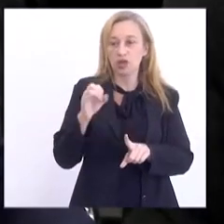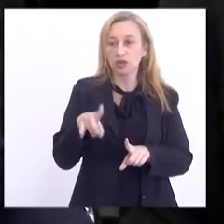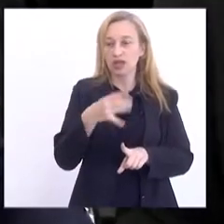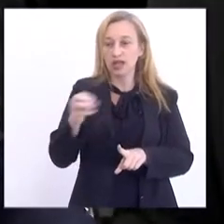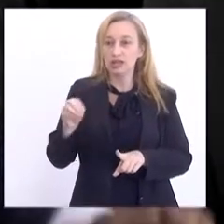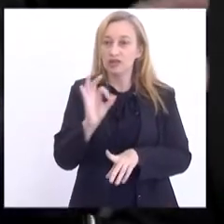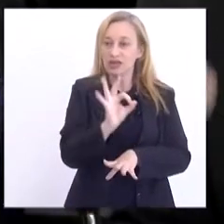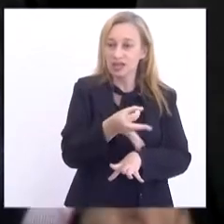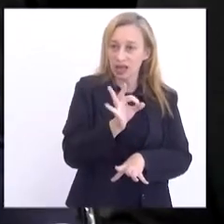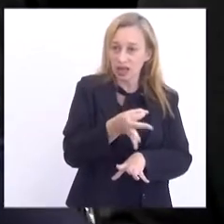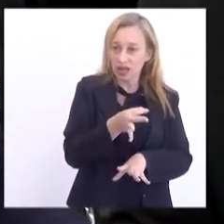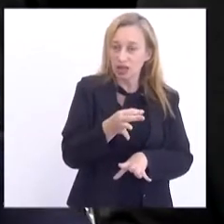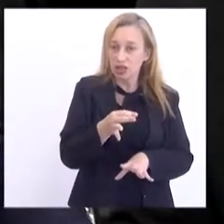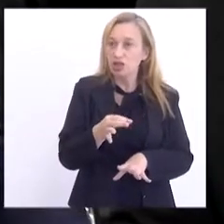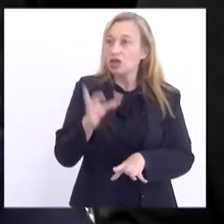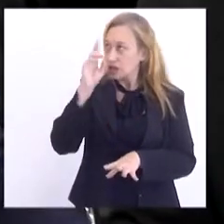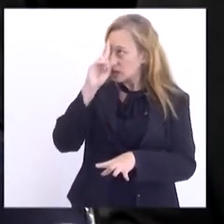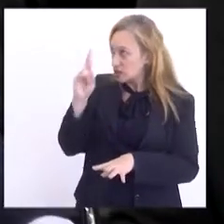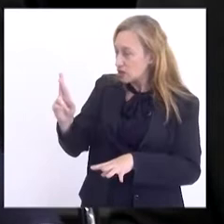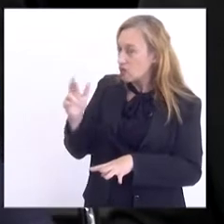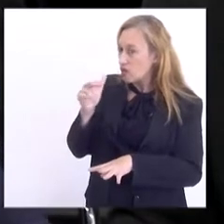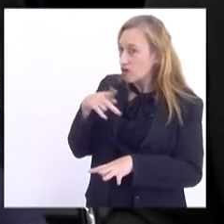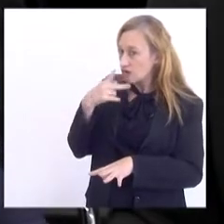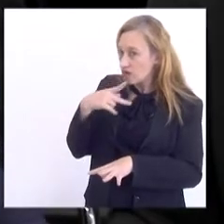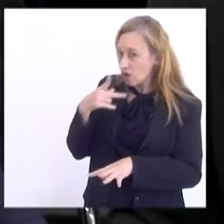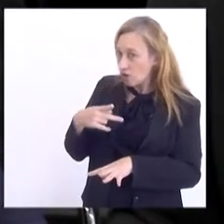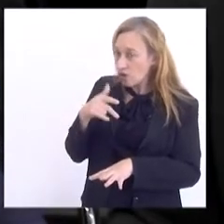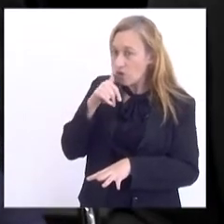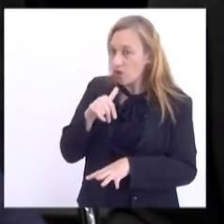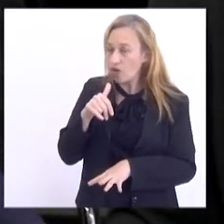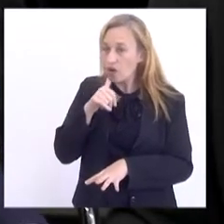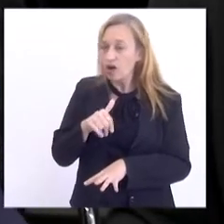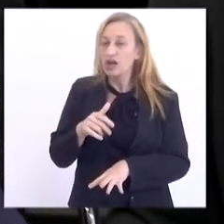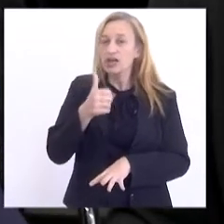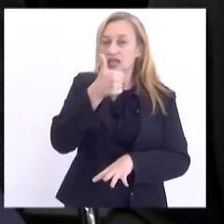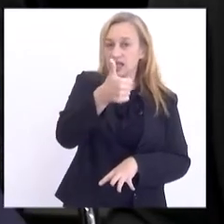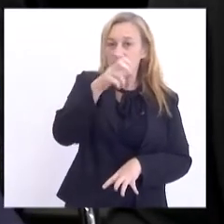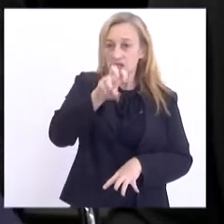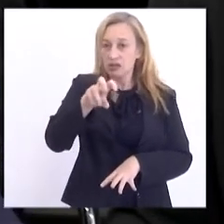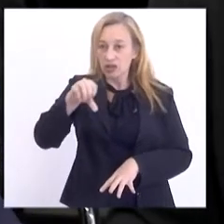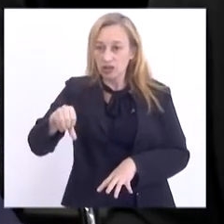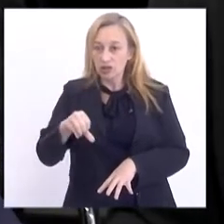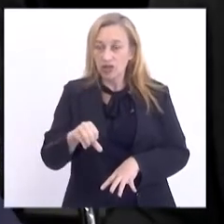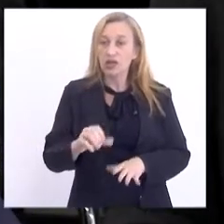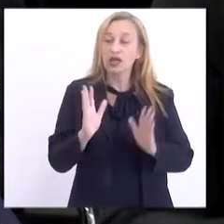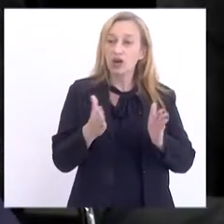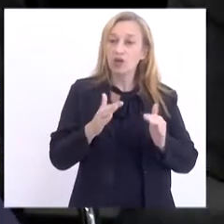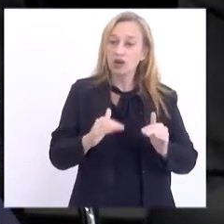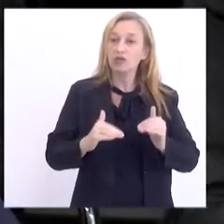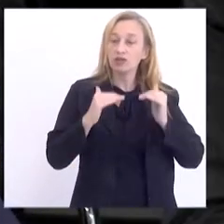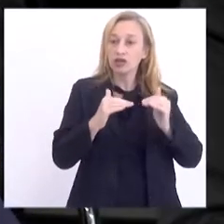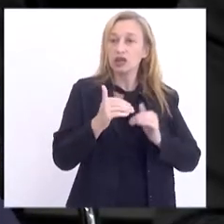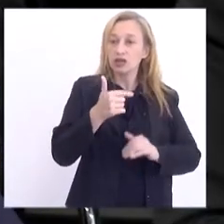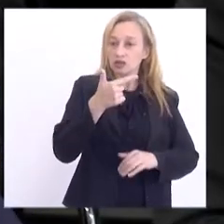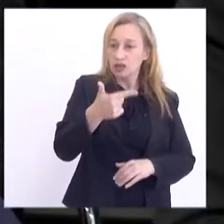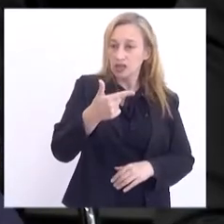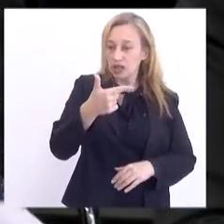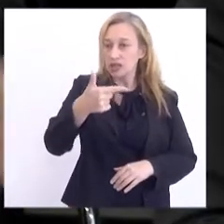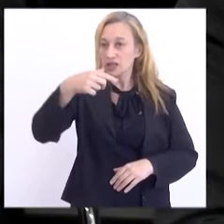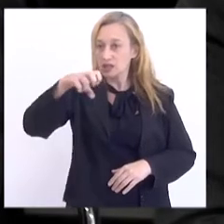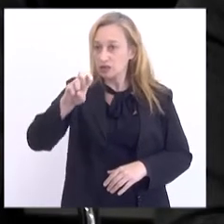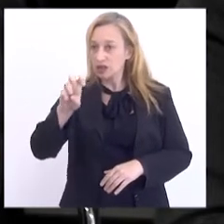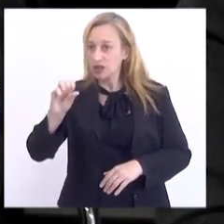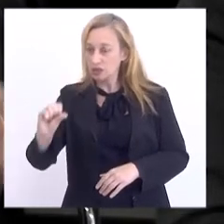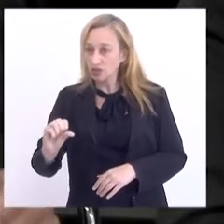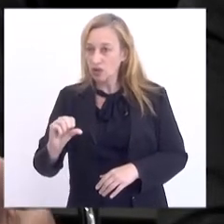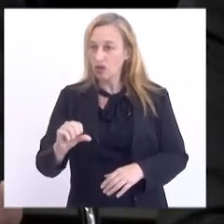específica disso que a senhora falou nos anos anteriores era 159 e fa 259 porque a